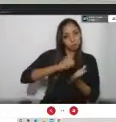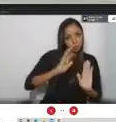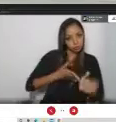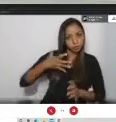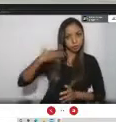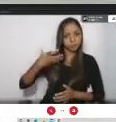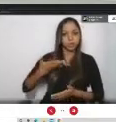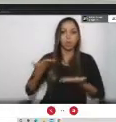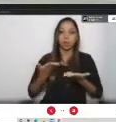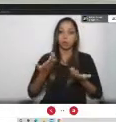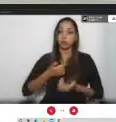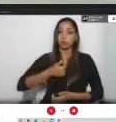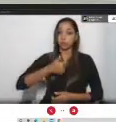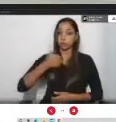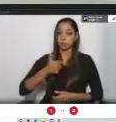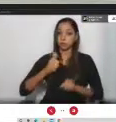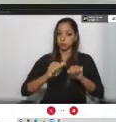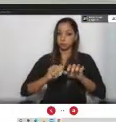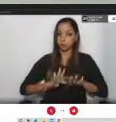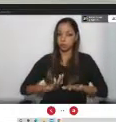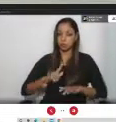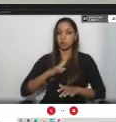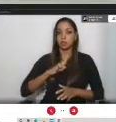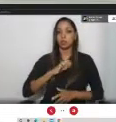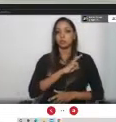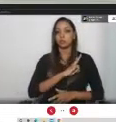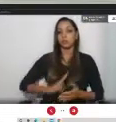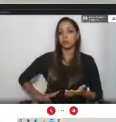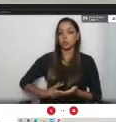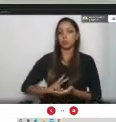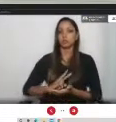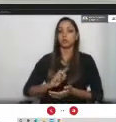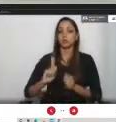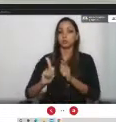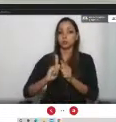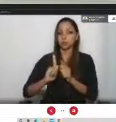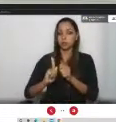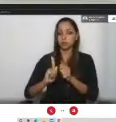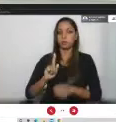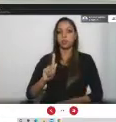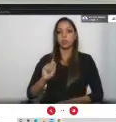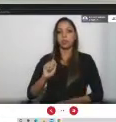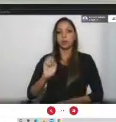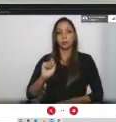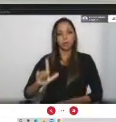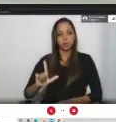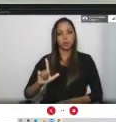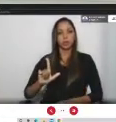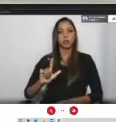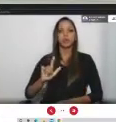sessão, nós temos os vereadores Gustavo, Gabriel e Afrânio. Passar a palavra para o vereador Gustavo.